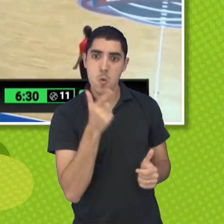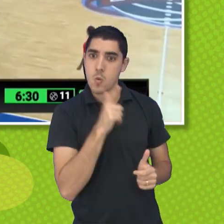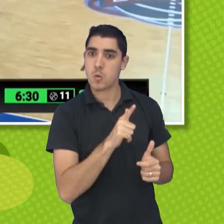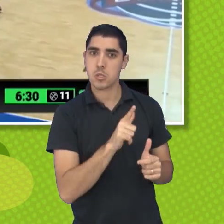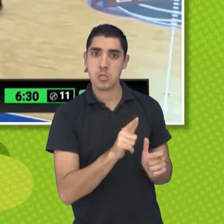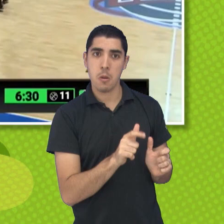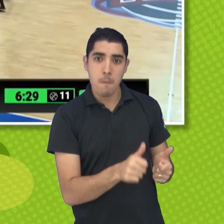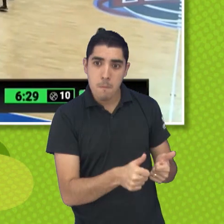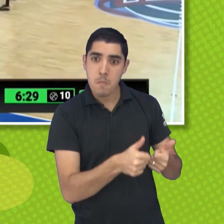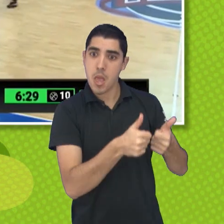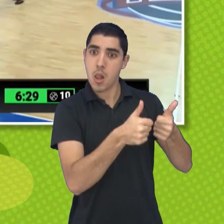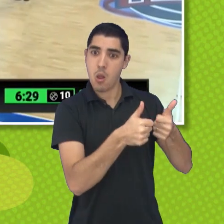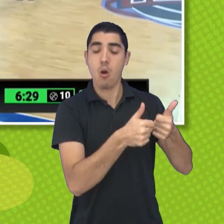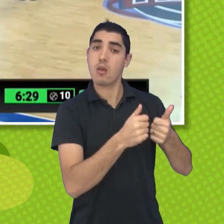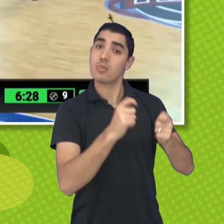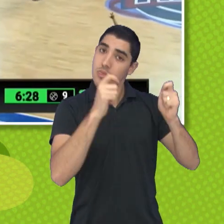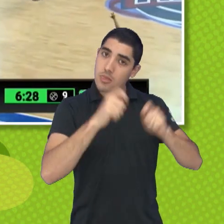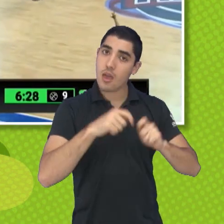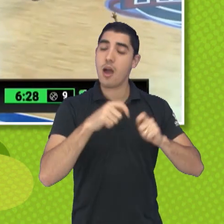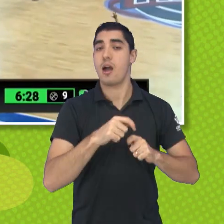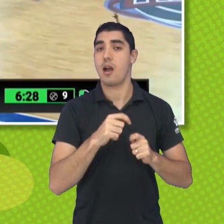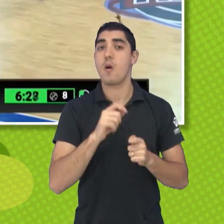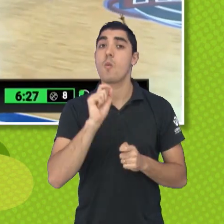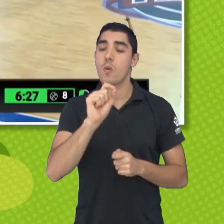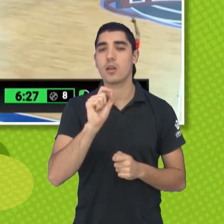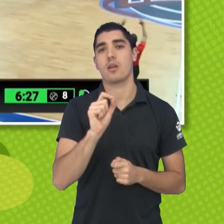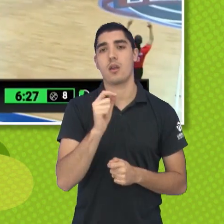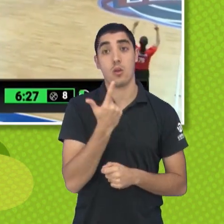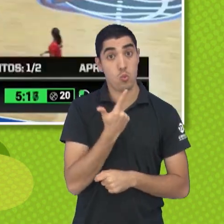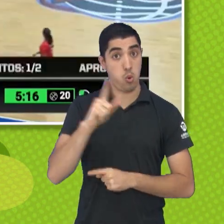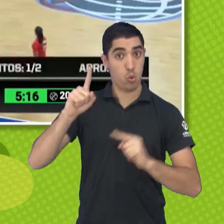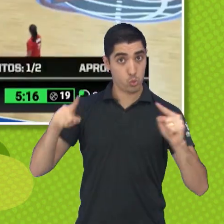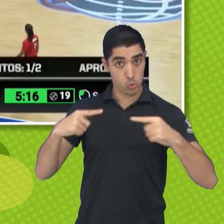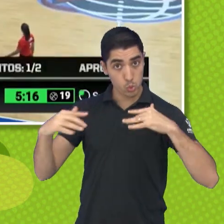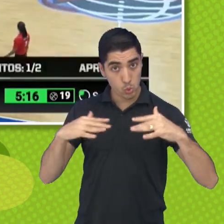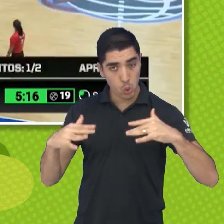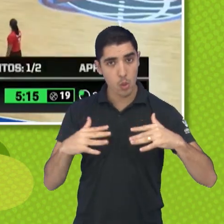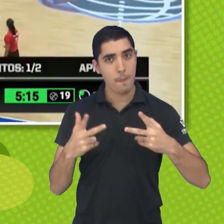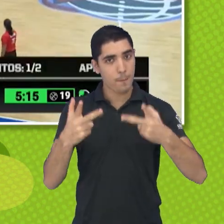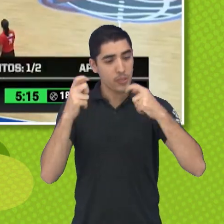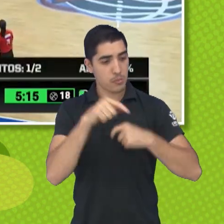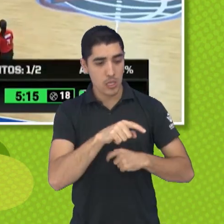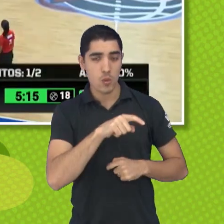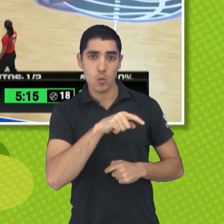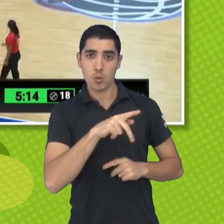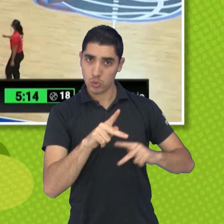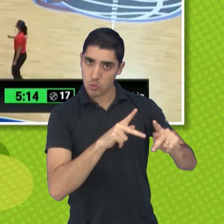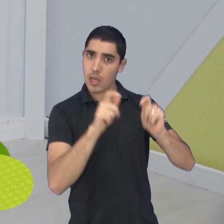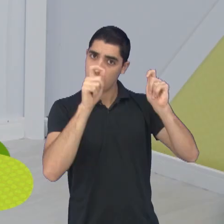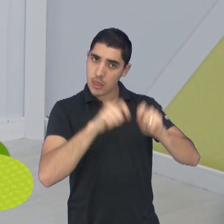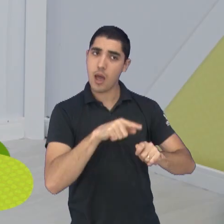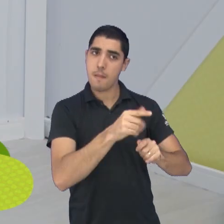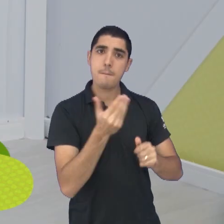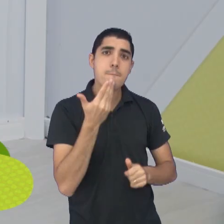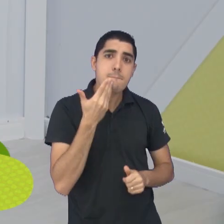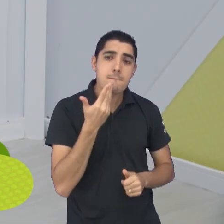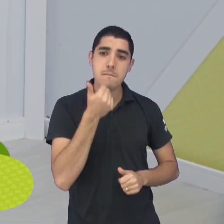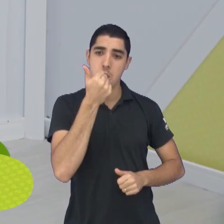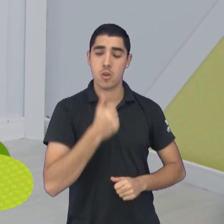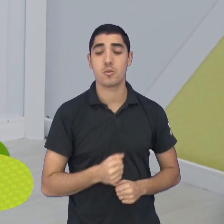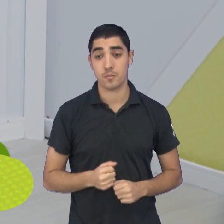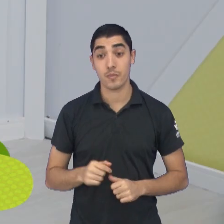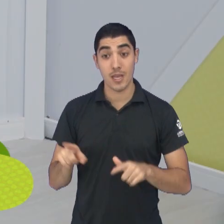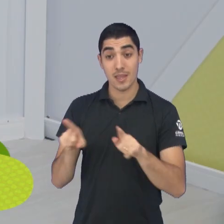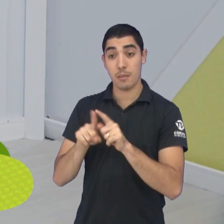pode render mais, que é possível render, né, pode perceber que é possível render mais nas próximas partidas. E o São José teve dificuldades também